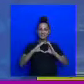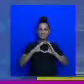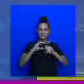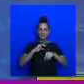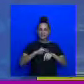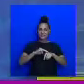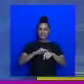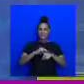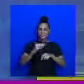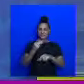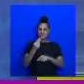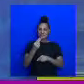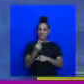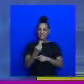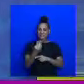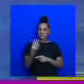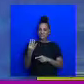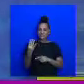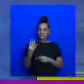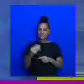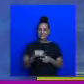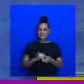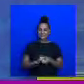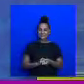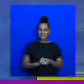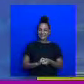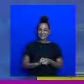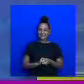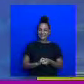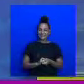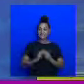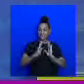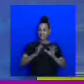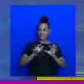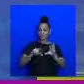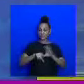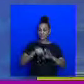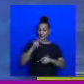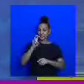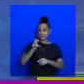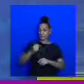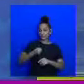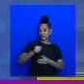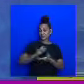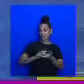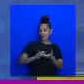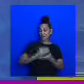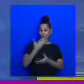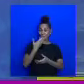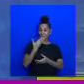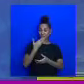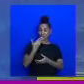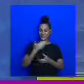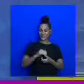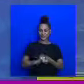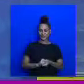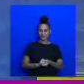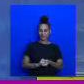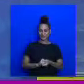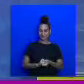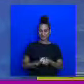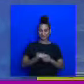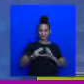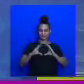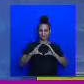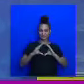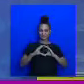marrom 24. Marrom 24. Já foram sorteados 5 números na Loto Fácil.